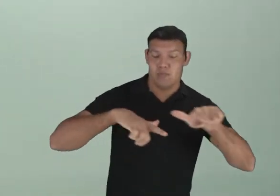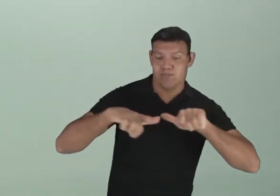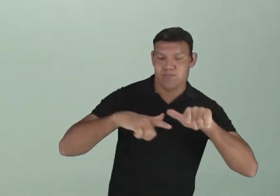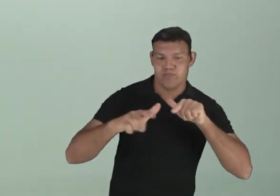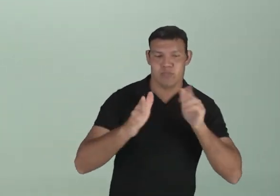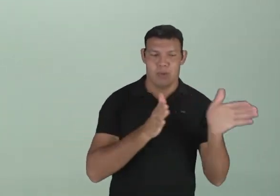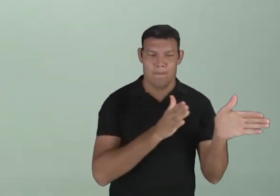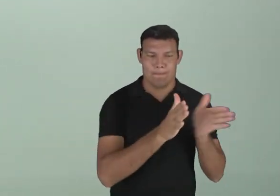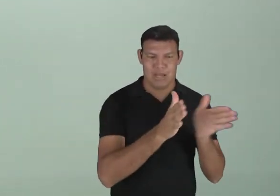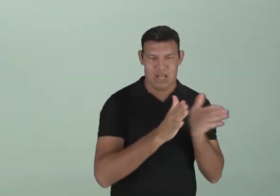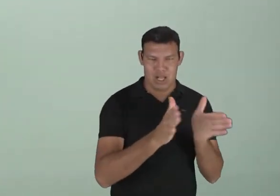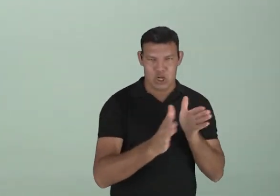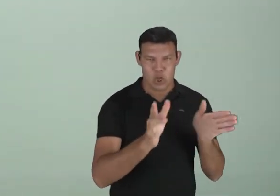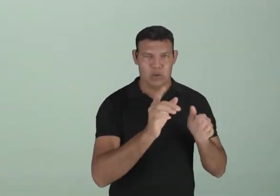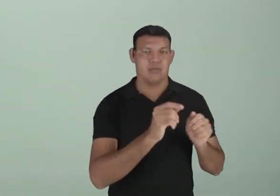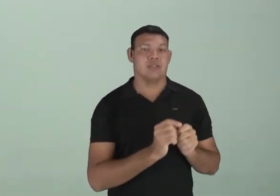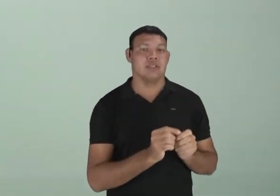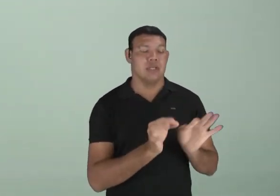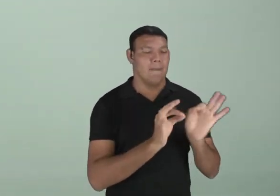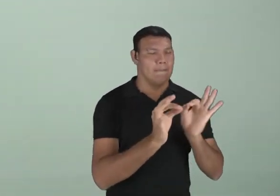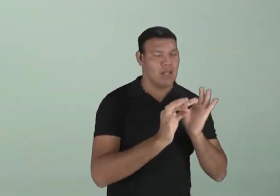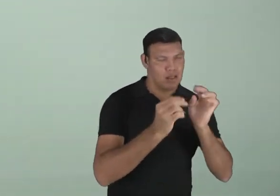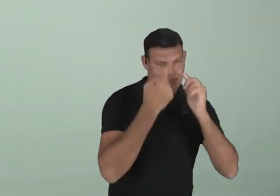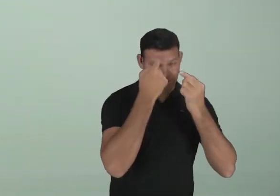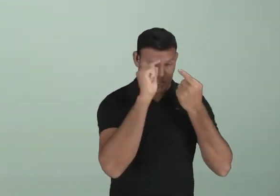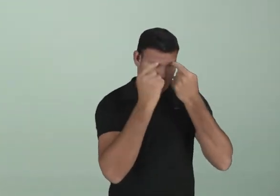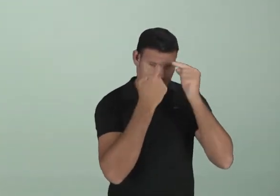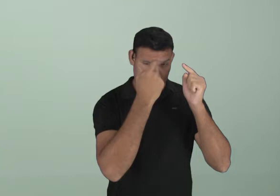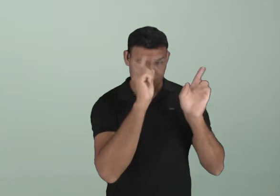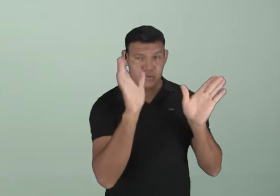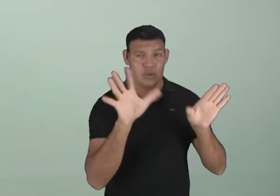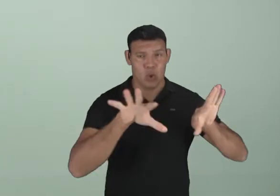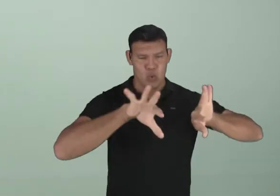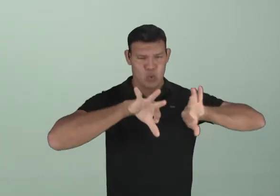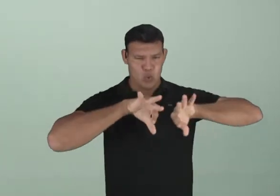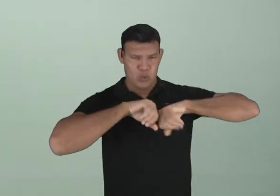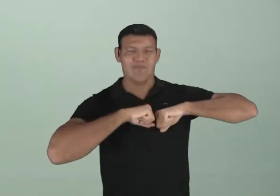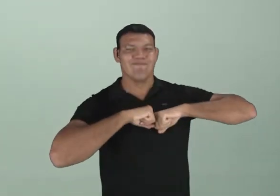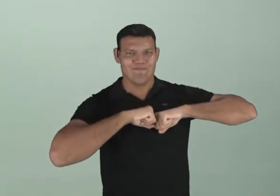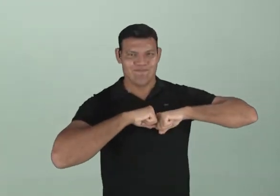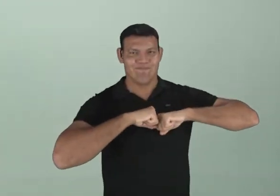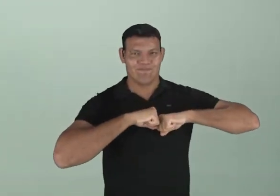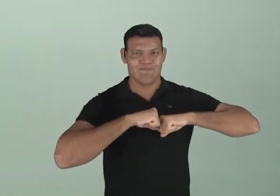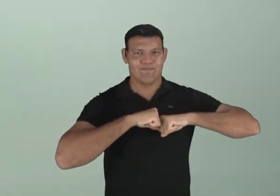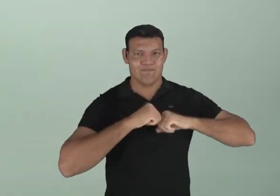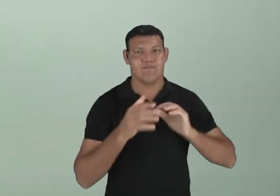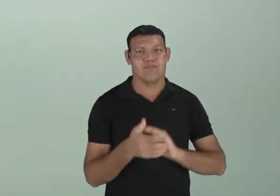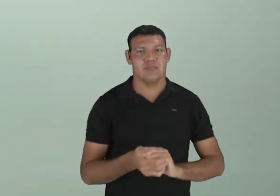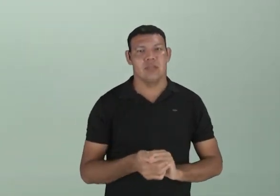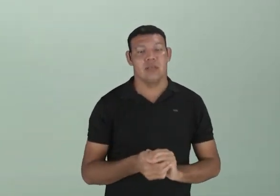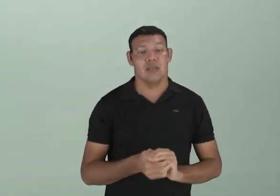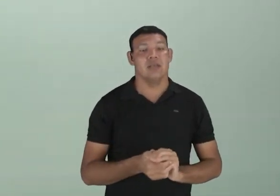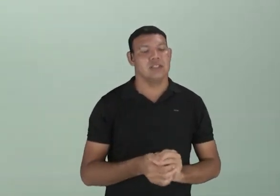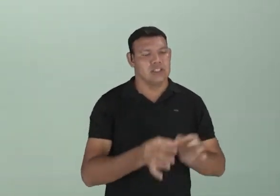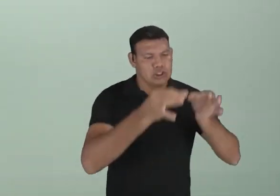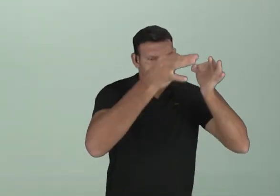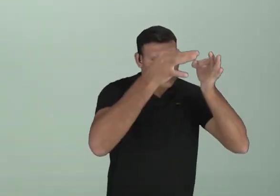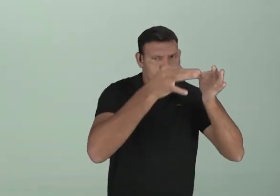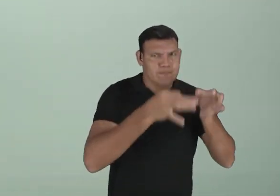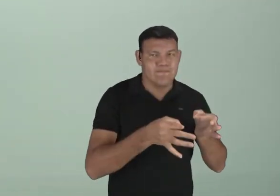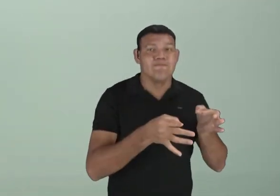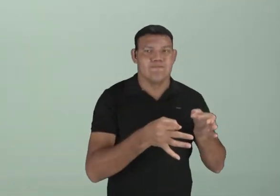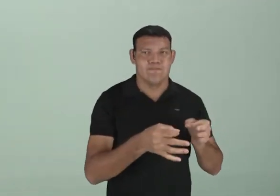nesse processo produtivo, ele assume, digamos assim, uma posição específica no